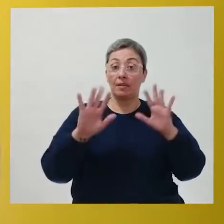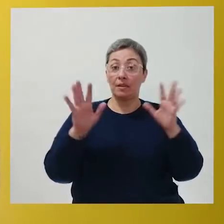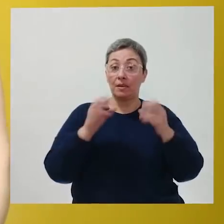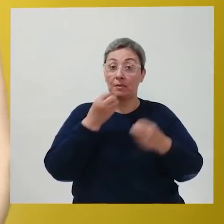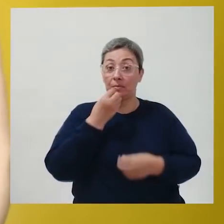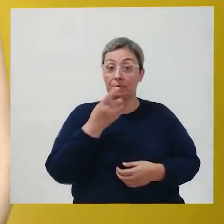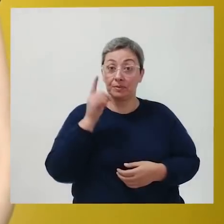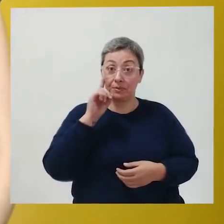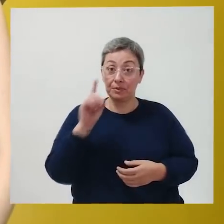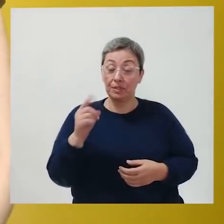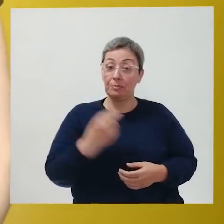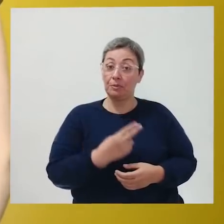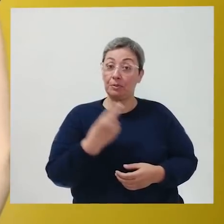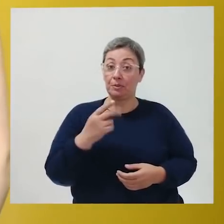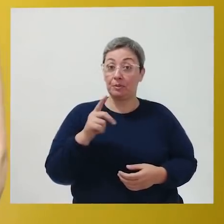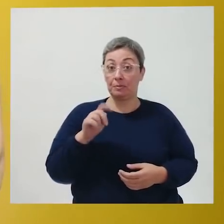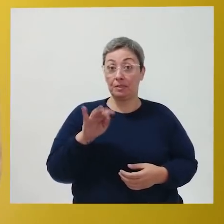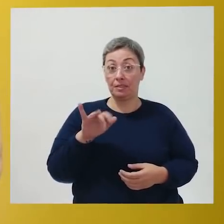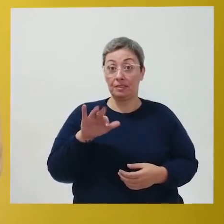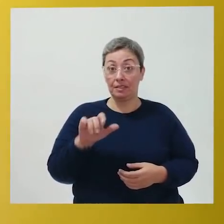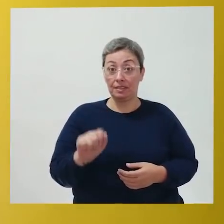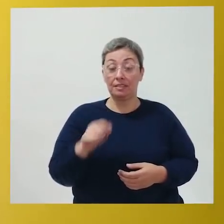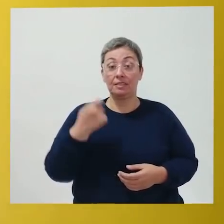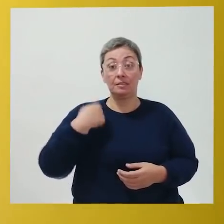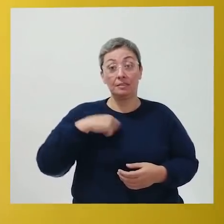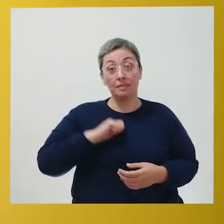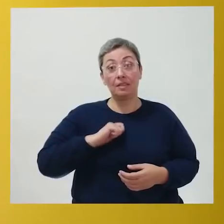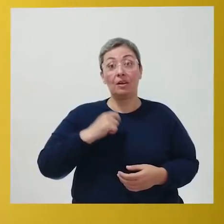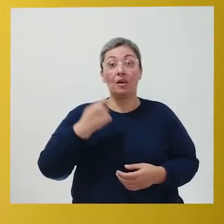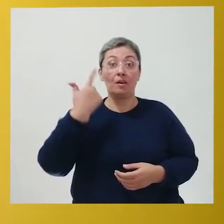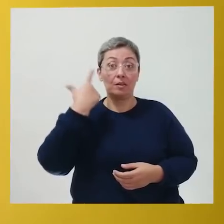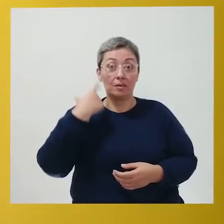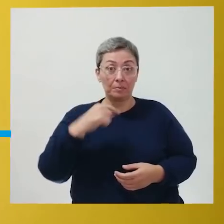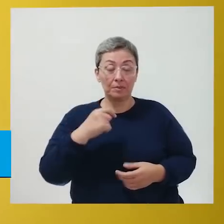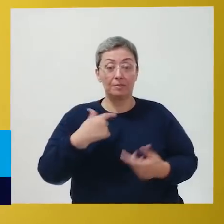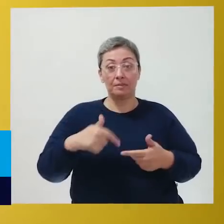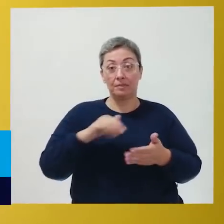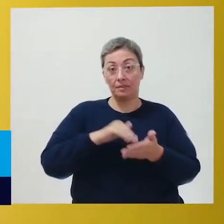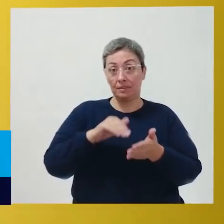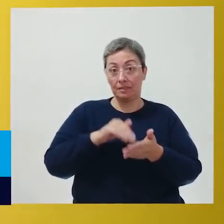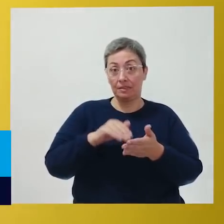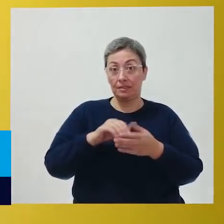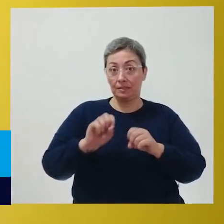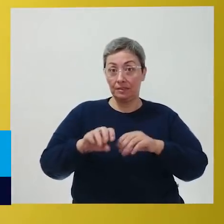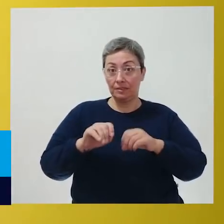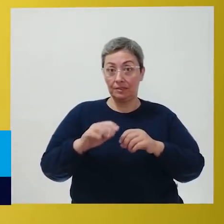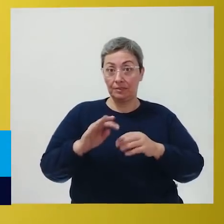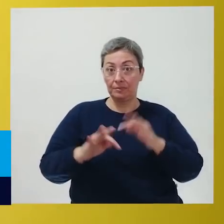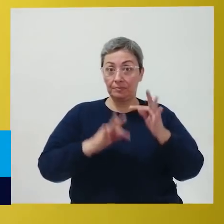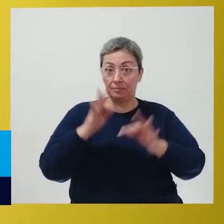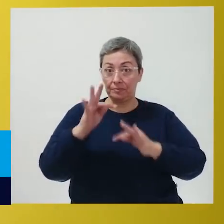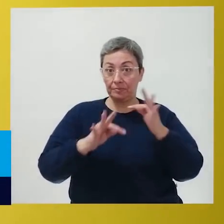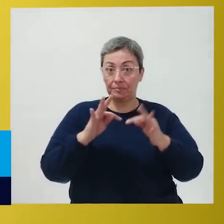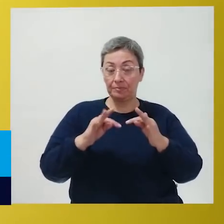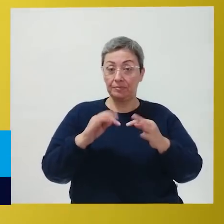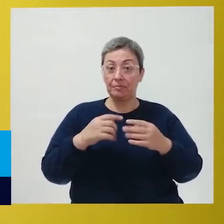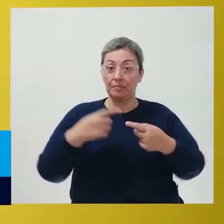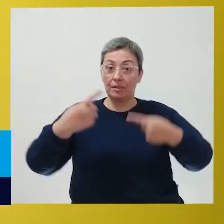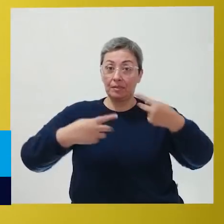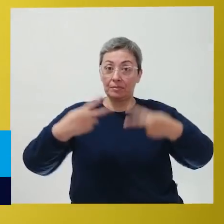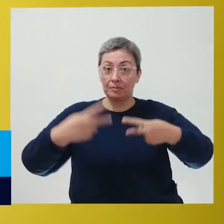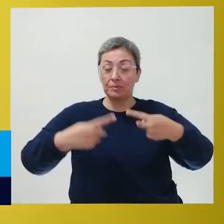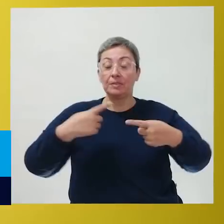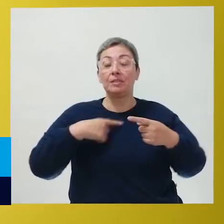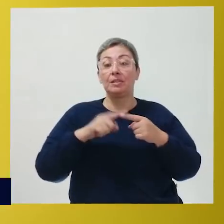Olá, bom dia! Eu me chamo Patrícia, trabalho na Secretaria de Educação, na Divisão Técnica de Políticas para a